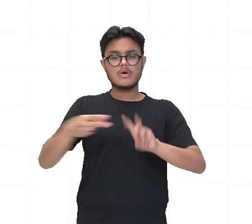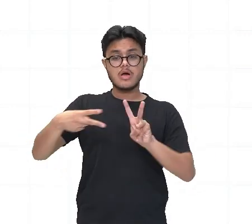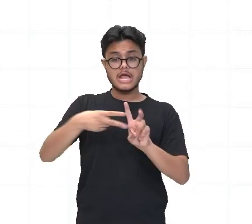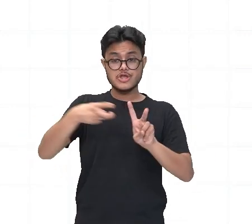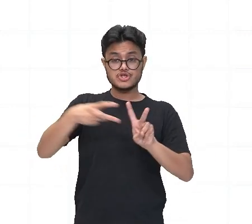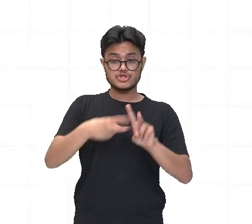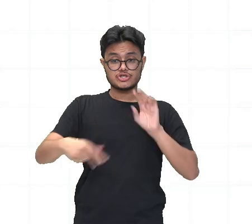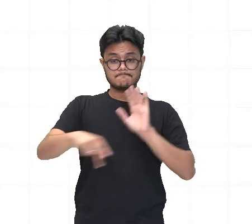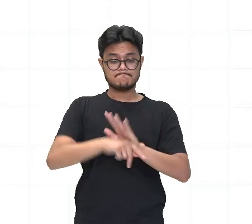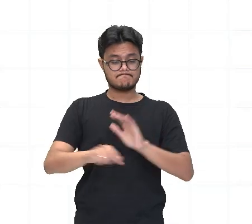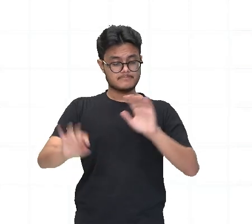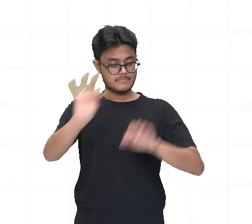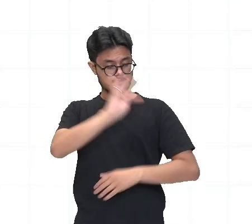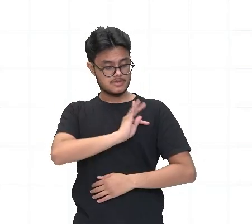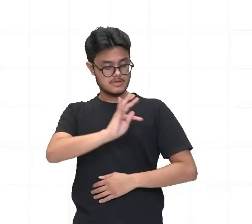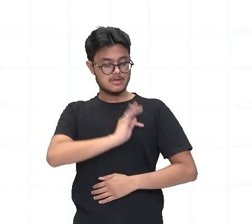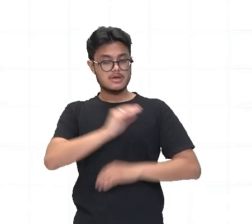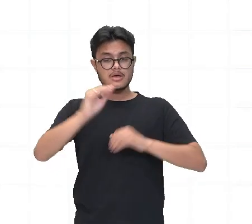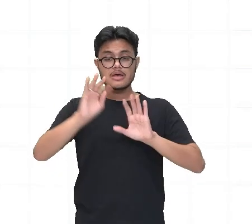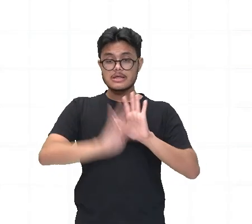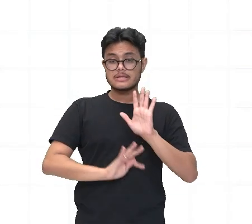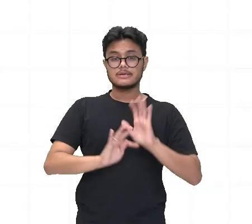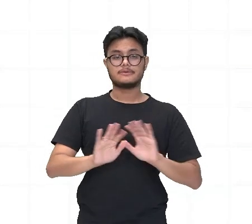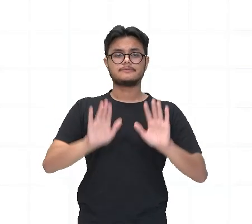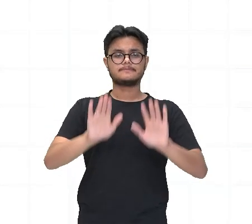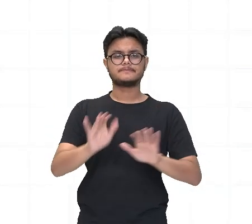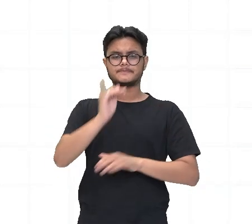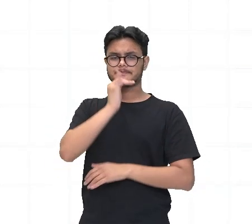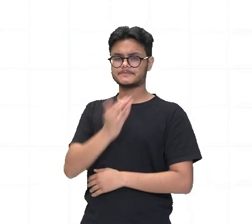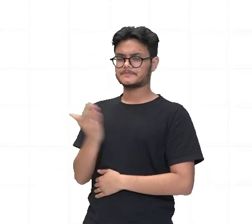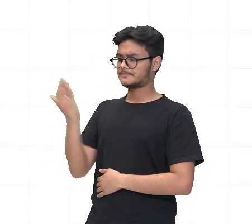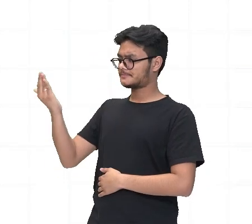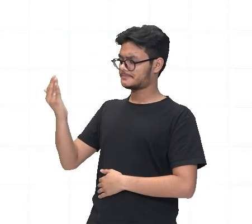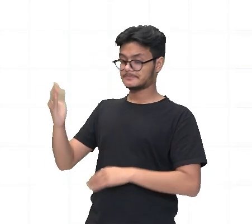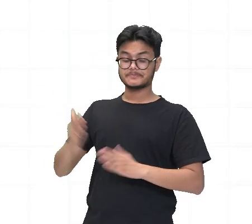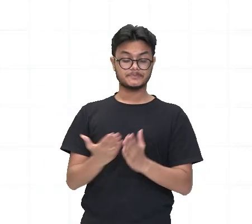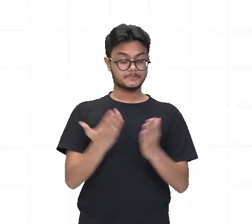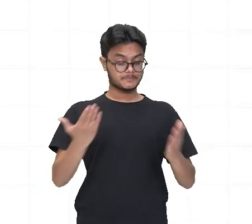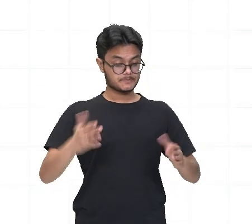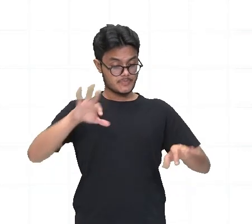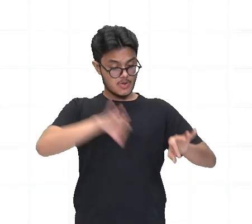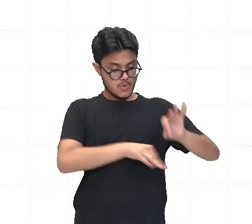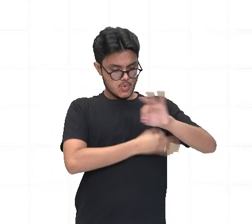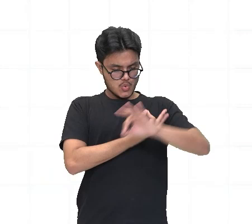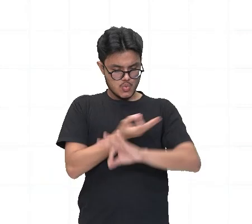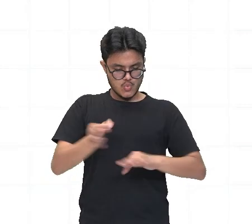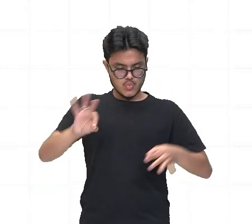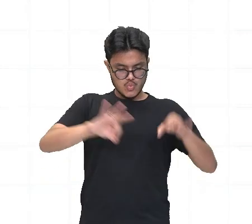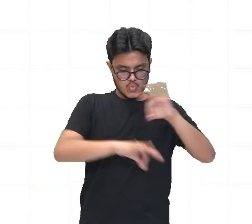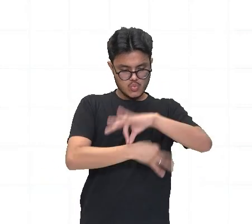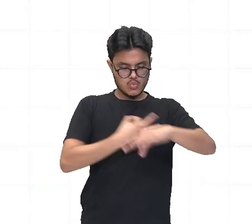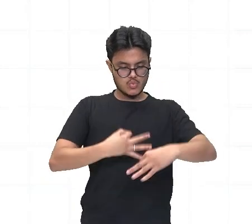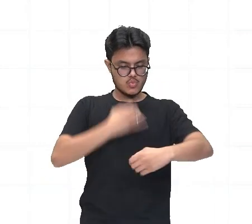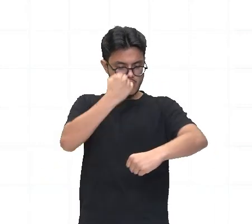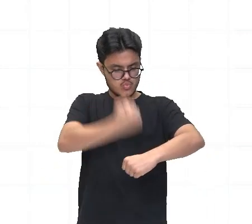desse texto, vamos então avançar. Olhem só, os trançados para os Mapuera